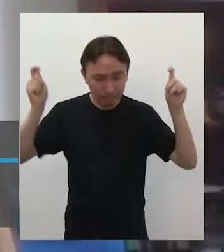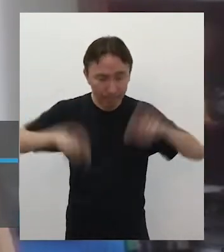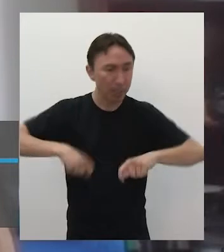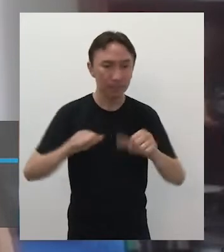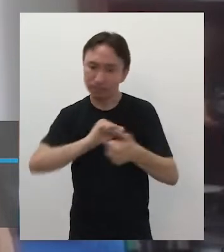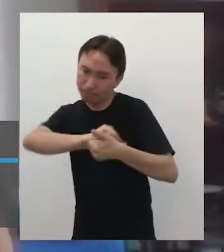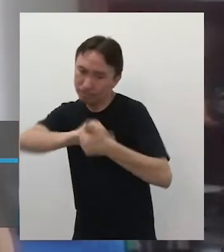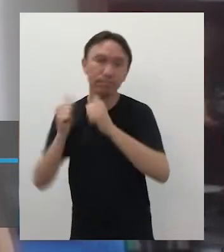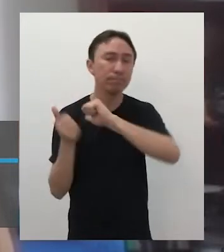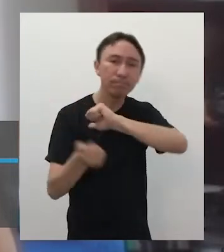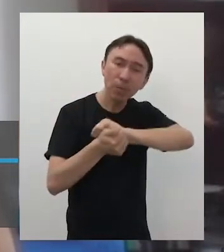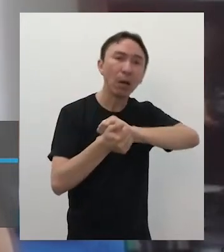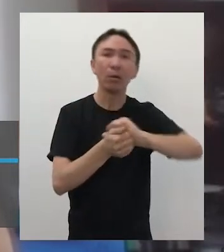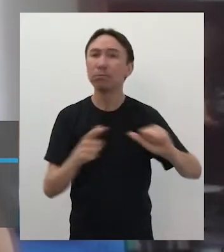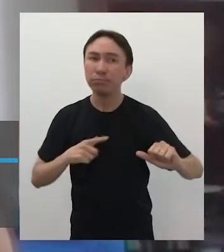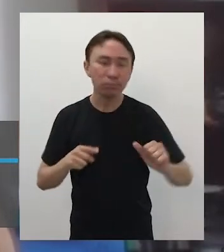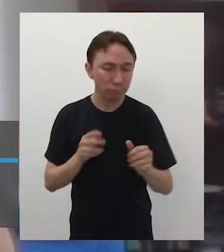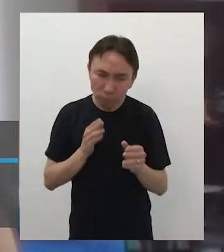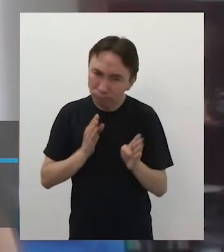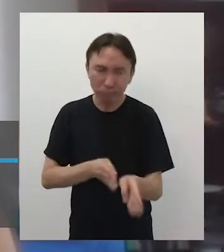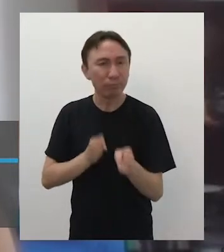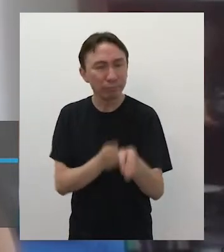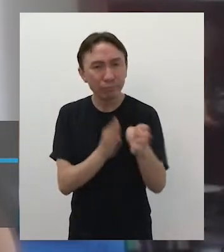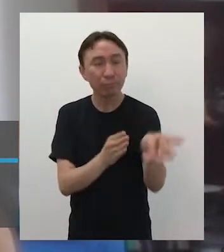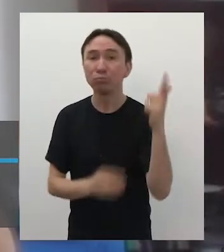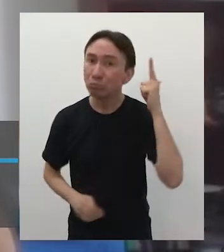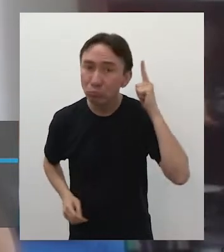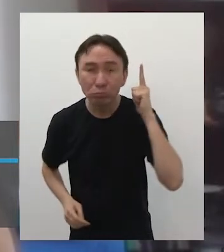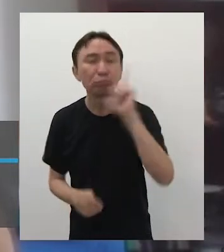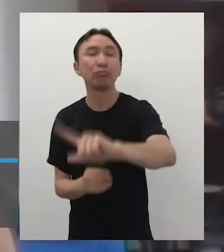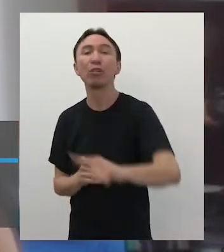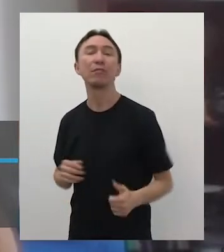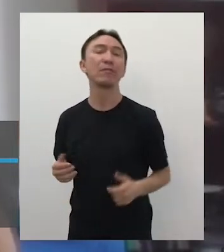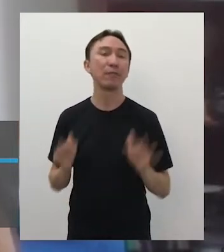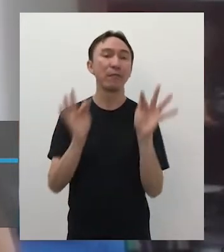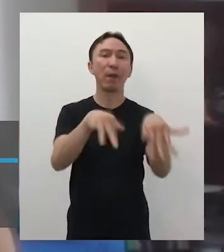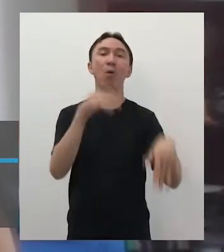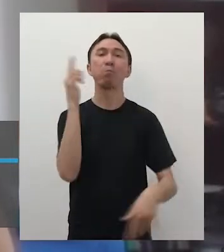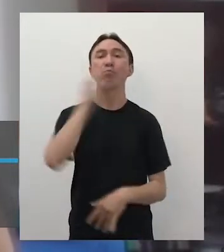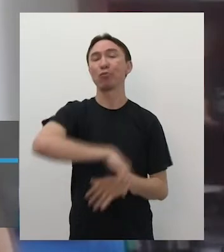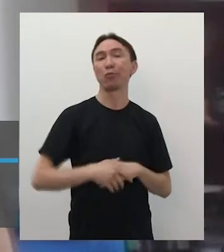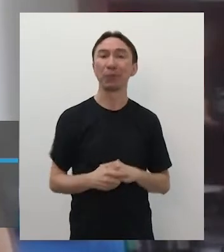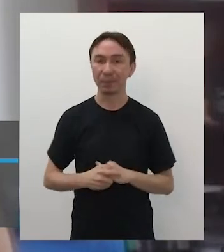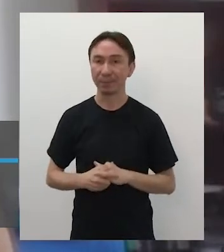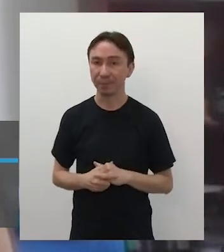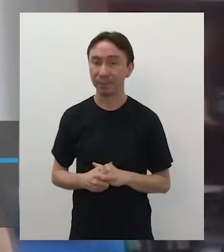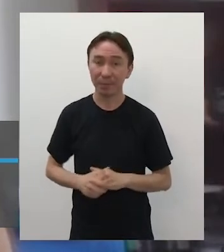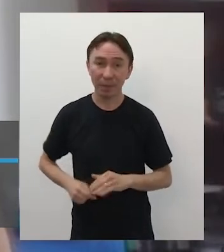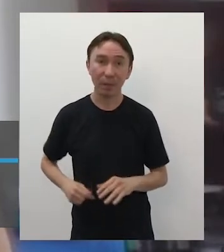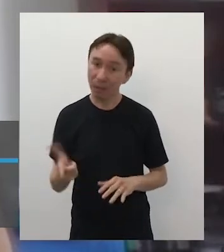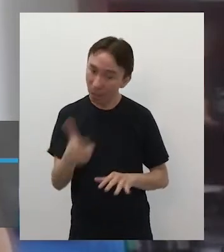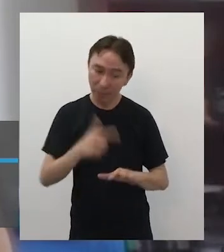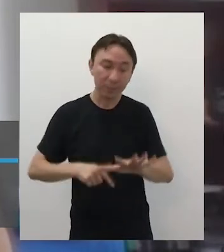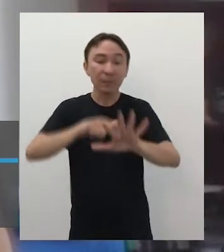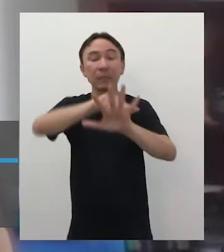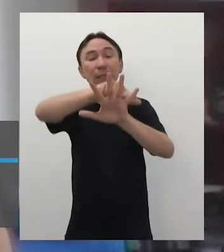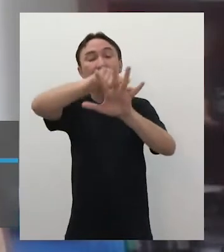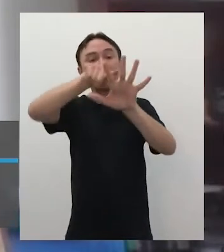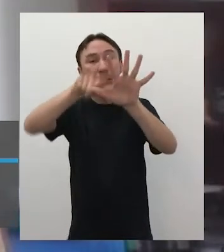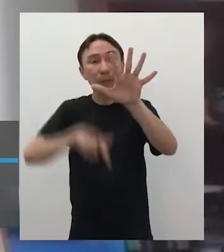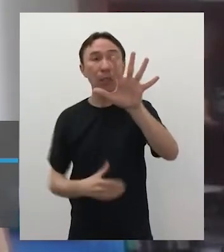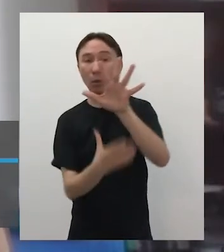né, tem bem desenvolvida essa capacidade socioemocional, a gente consegue superar esses obstáculos, que, por exemplo,